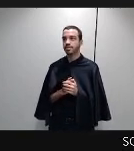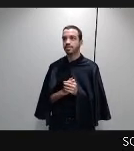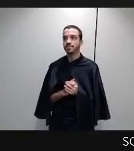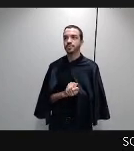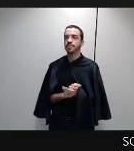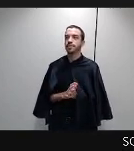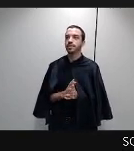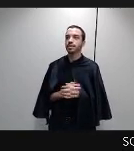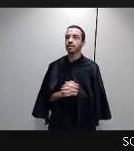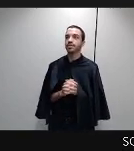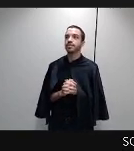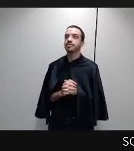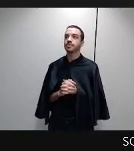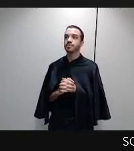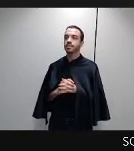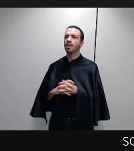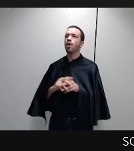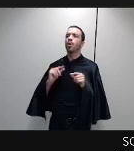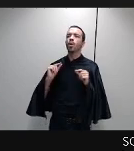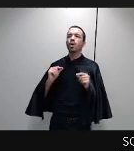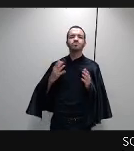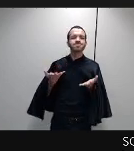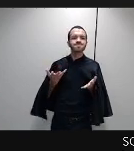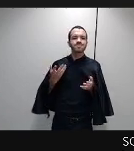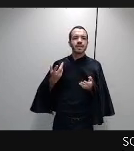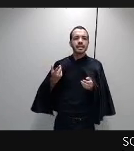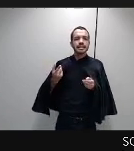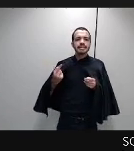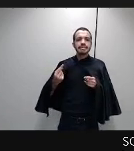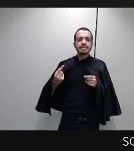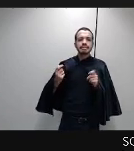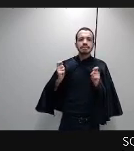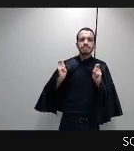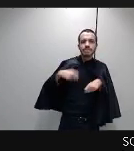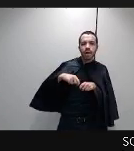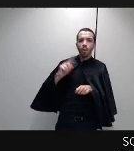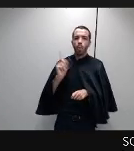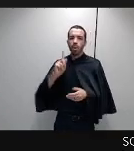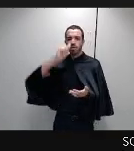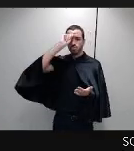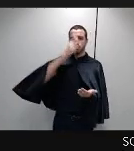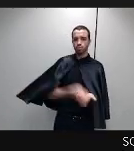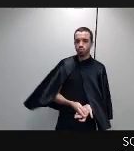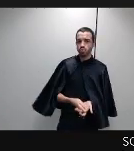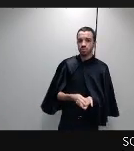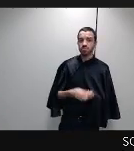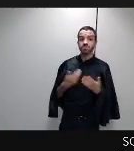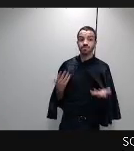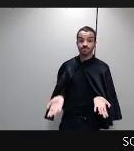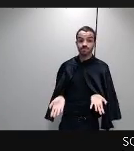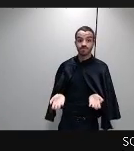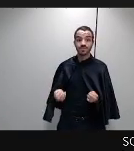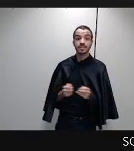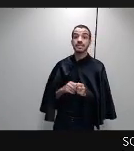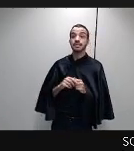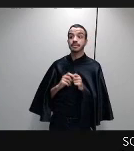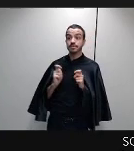não alternativa pela execução porquanto esta repita-se caminho